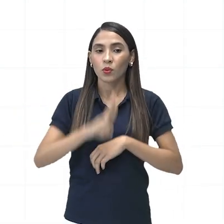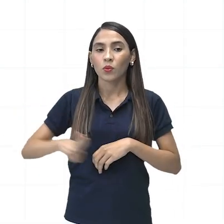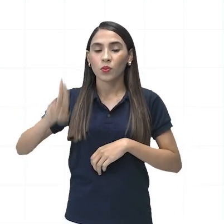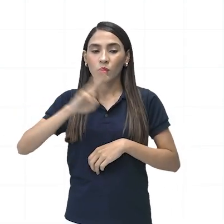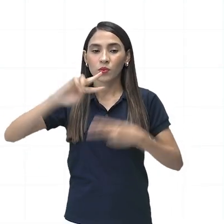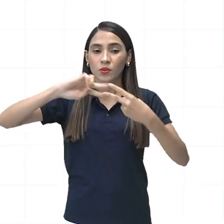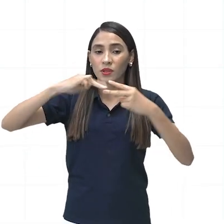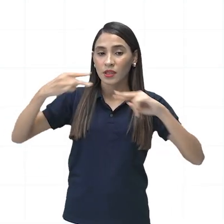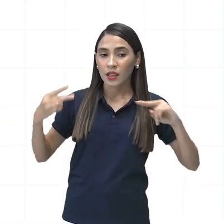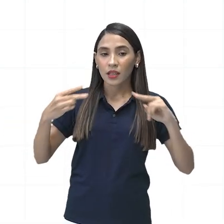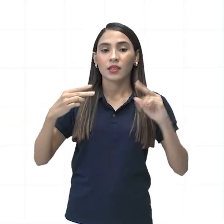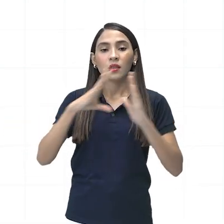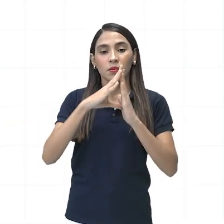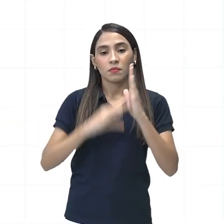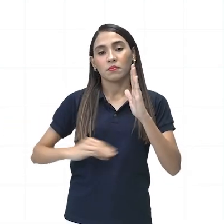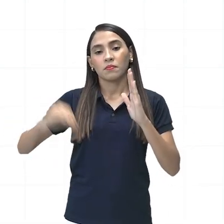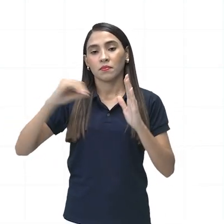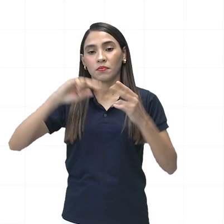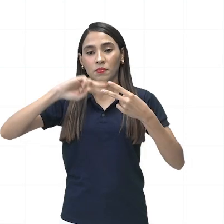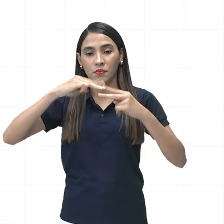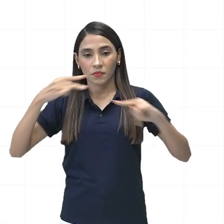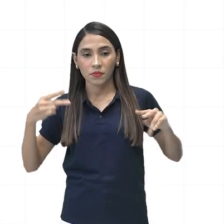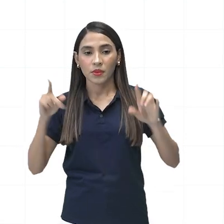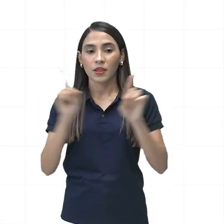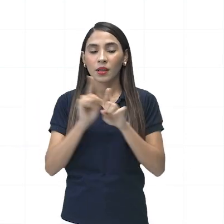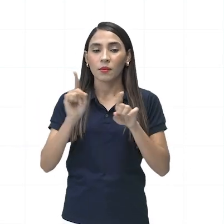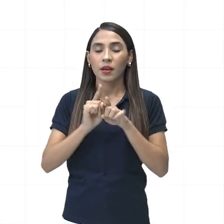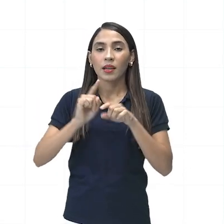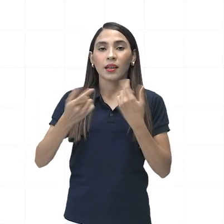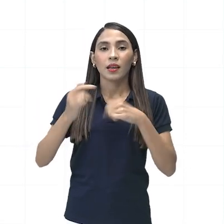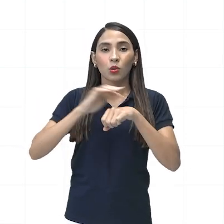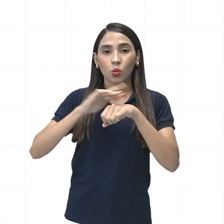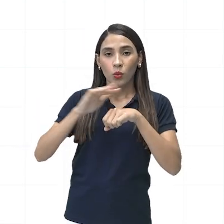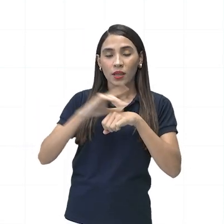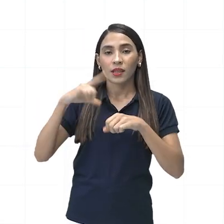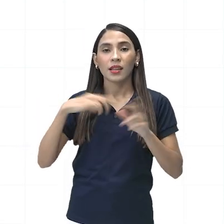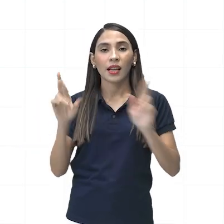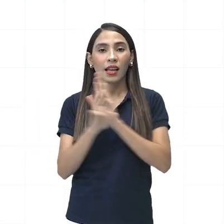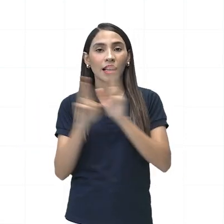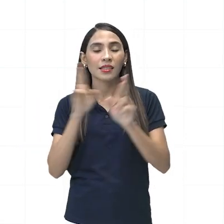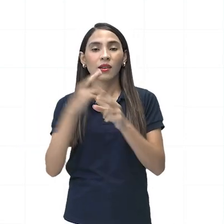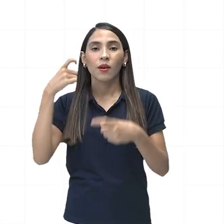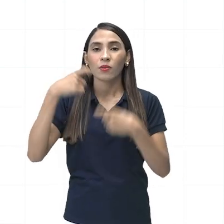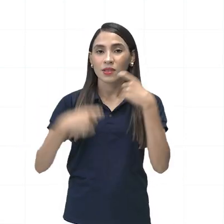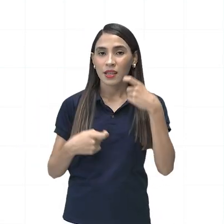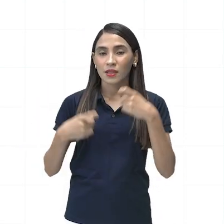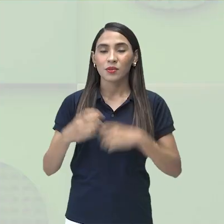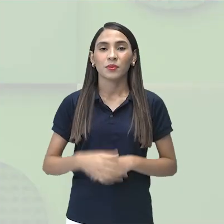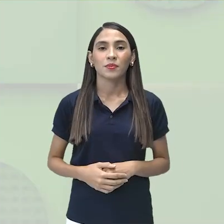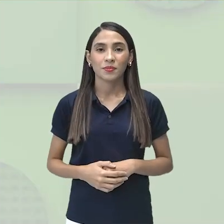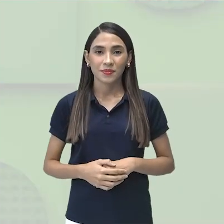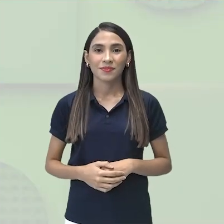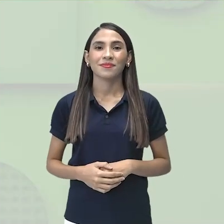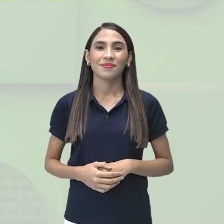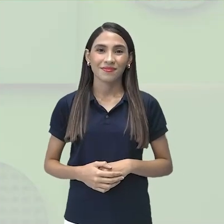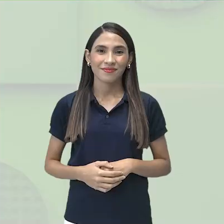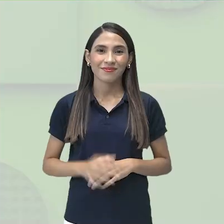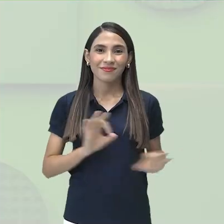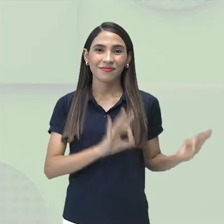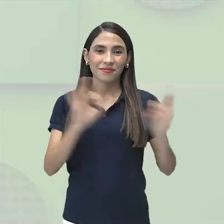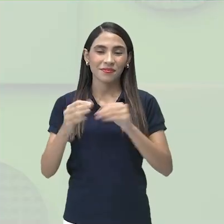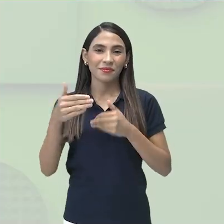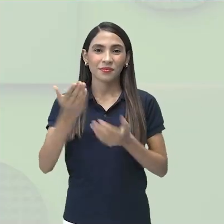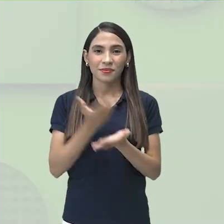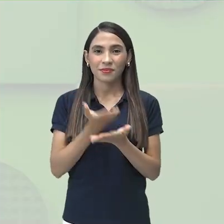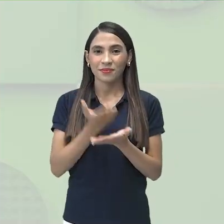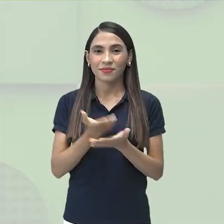aplicada à genética, mutações genéticas e doenças relacionadas ao sexo. E vamos